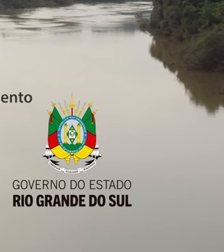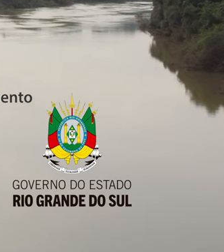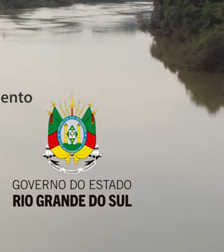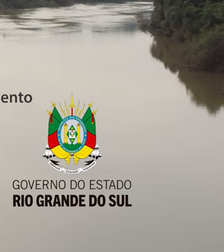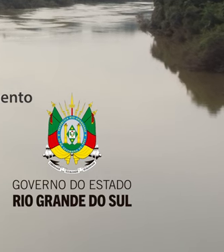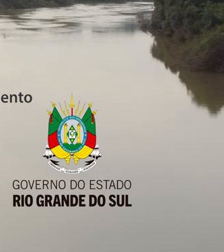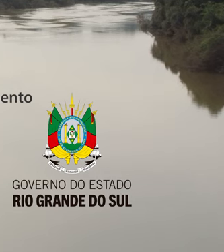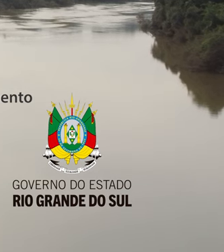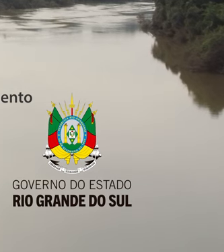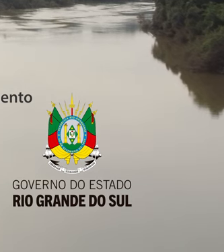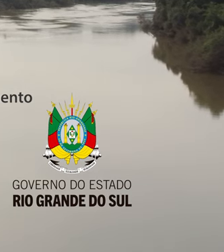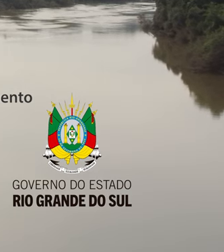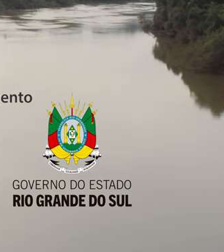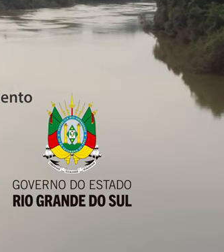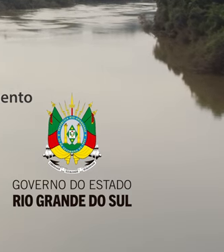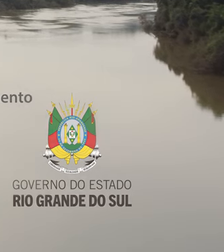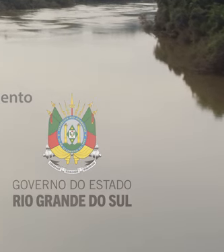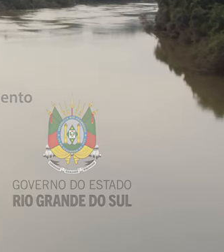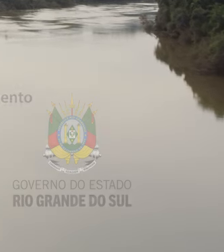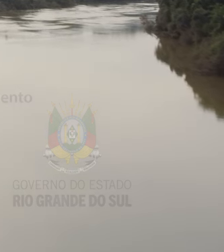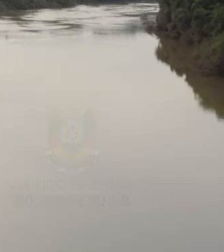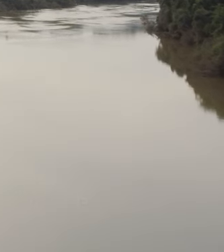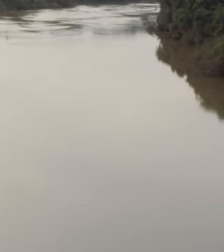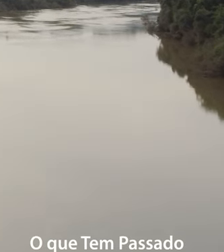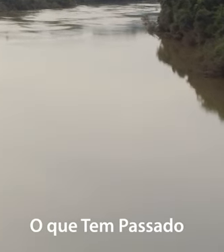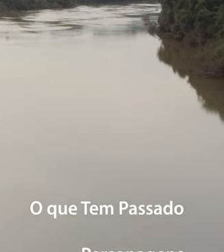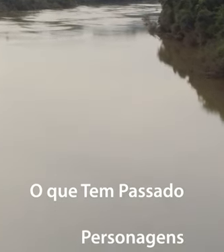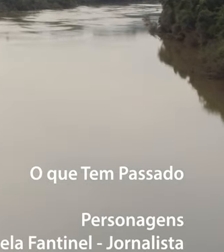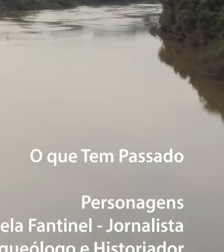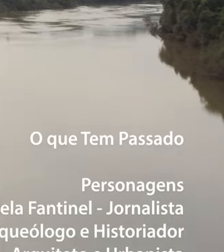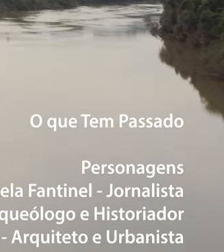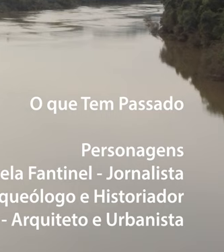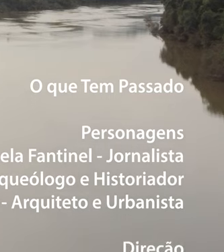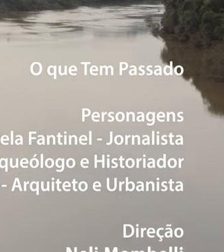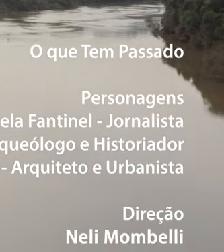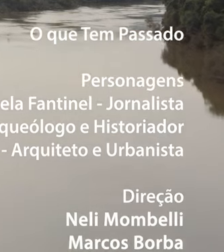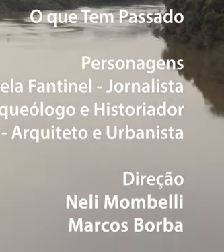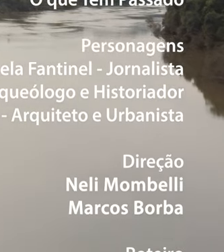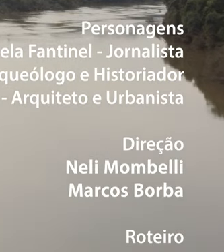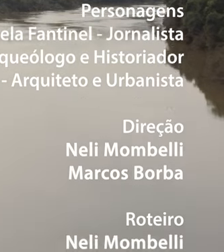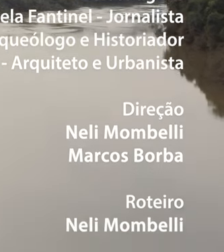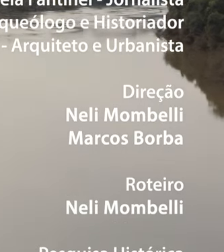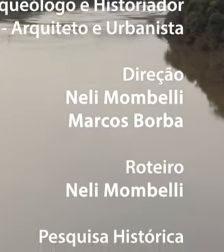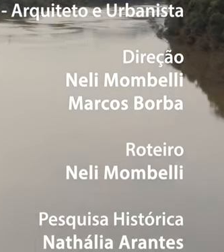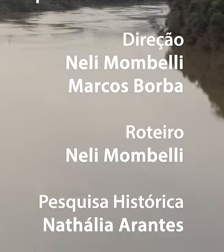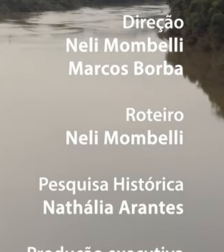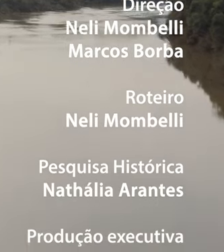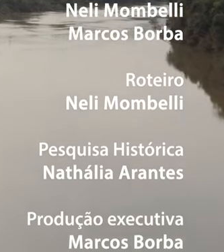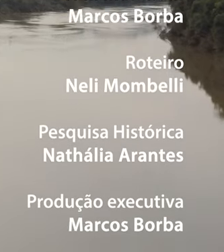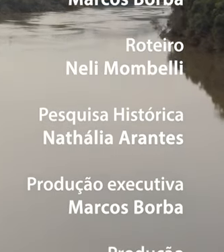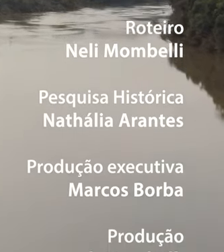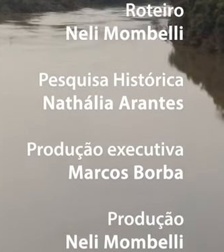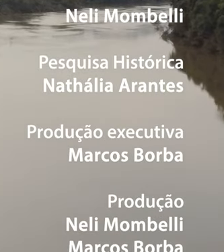do Estado do Rio Grande do Sul créditos finais o que tem passado em personagens Manuela fontenel Jornalista João Heitor Macedo